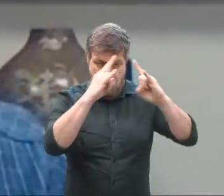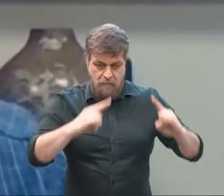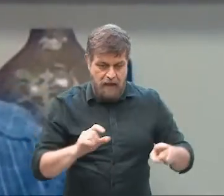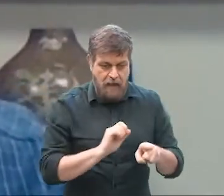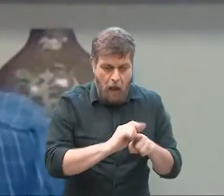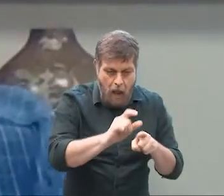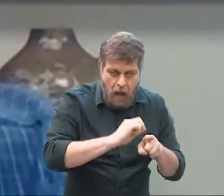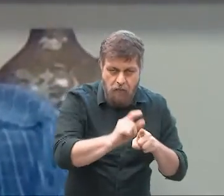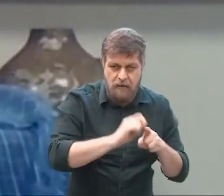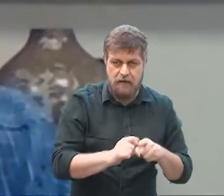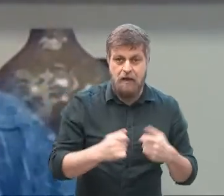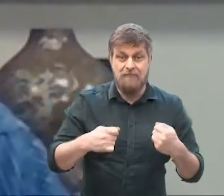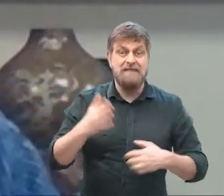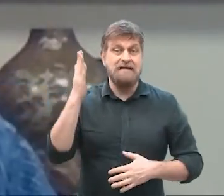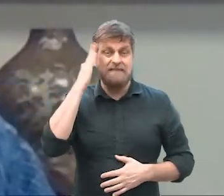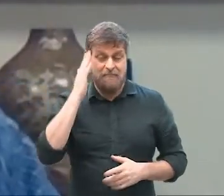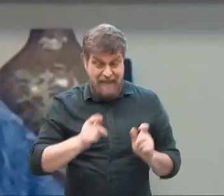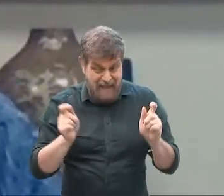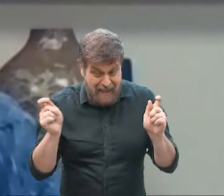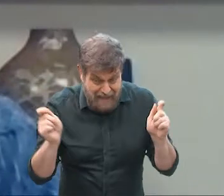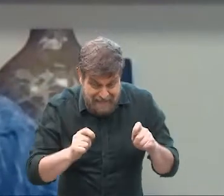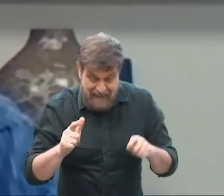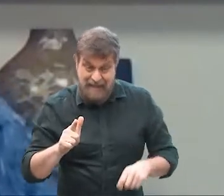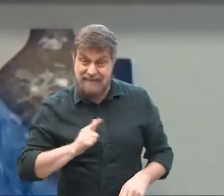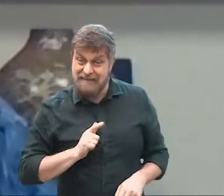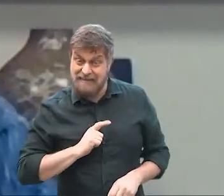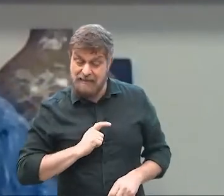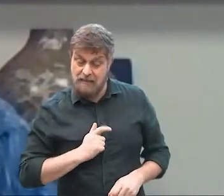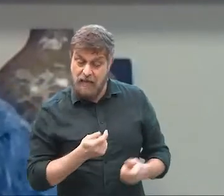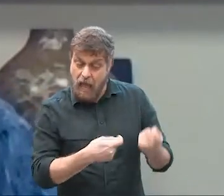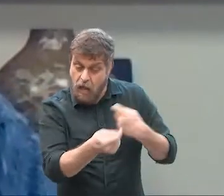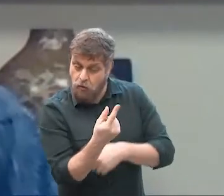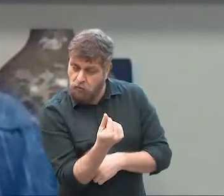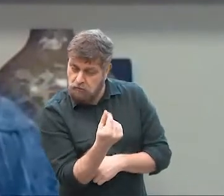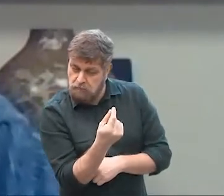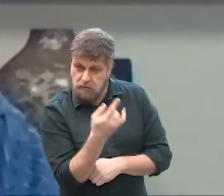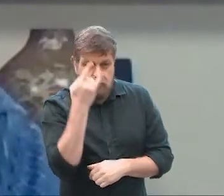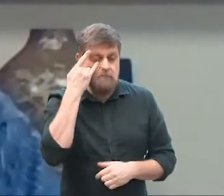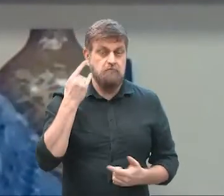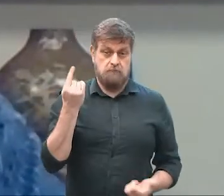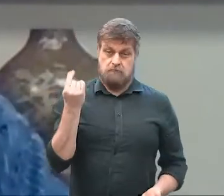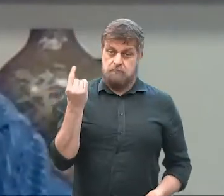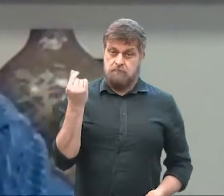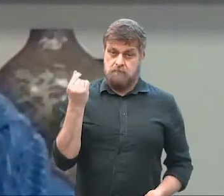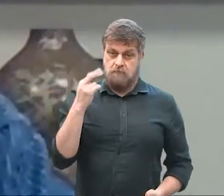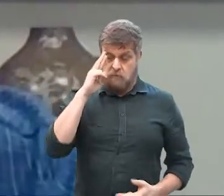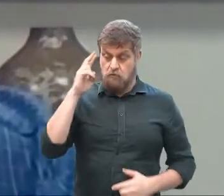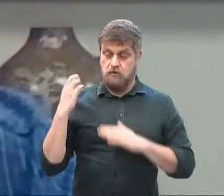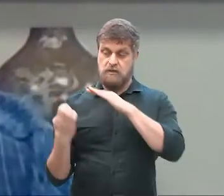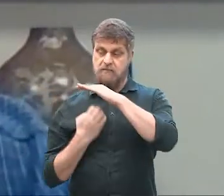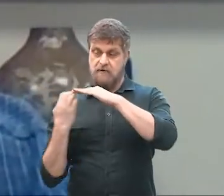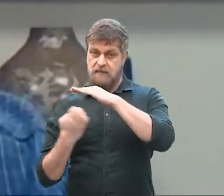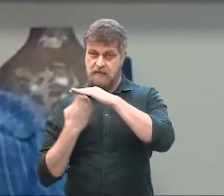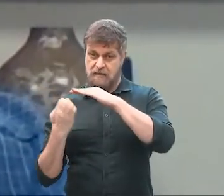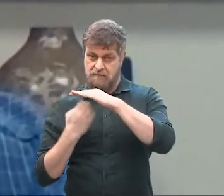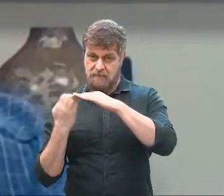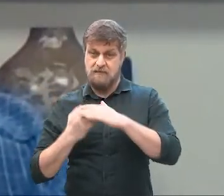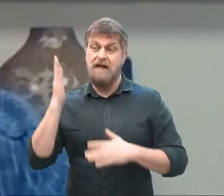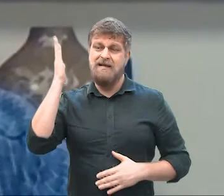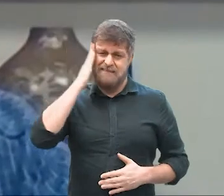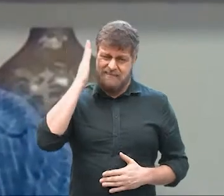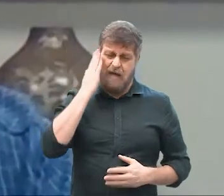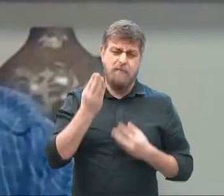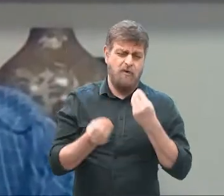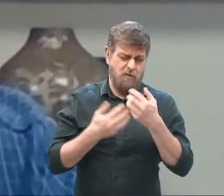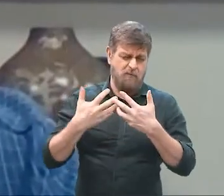ver acessibilidade, ele precisa ver interesse econômico, porque o empresário vê isso, nós temos que, e algo que é legítimo,